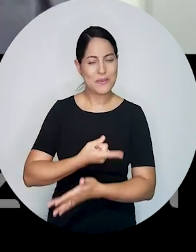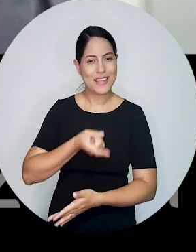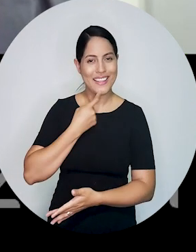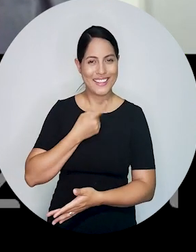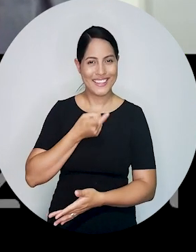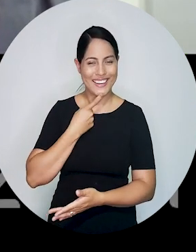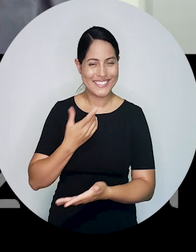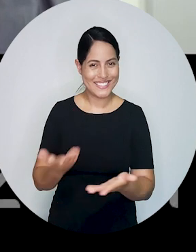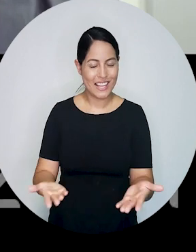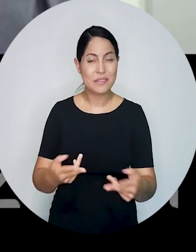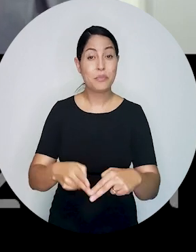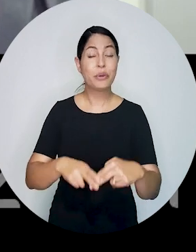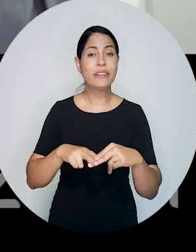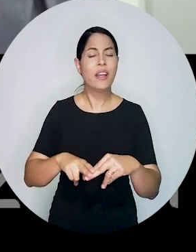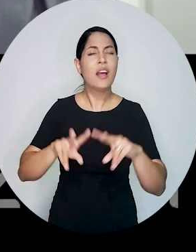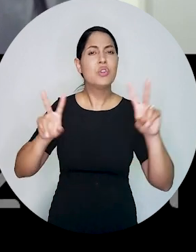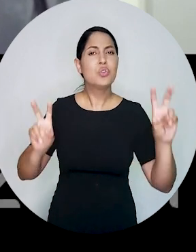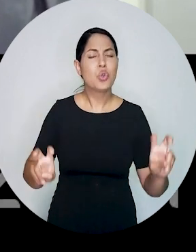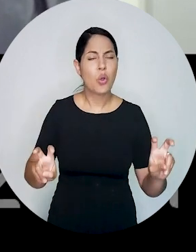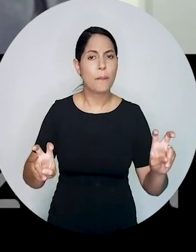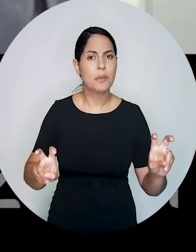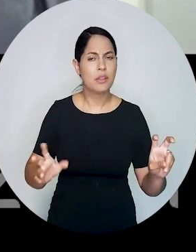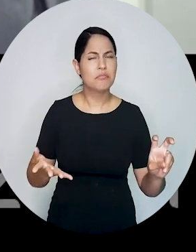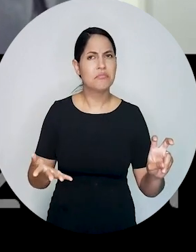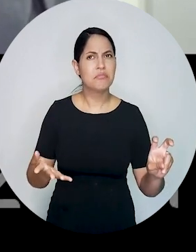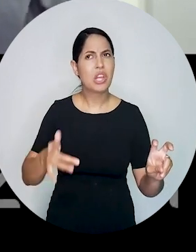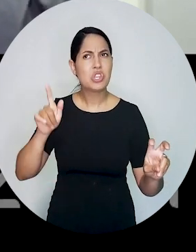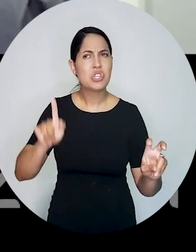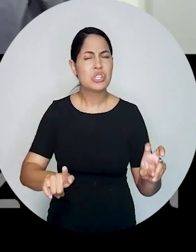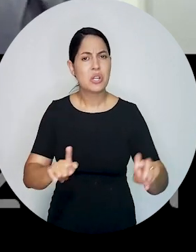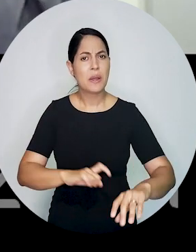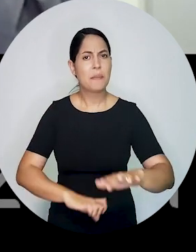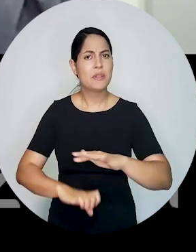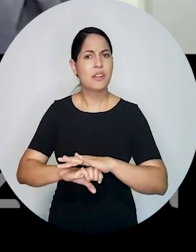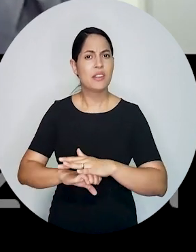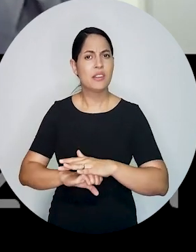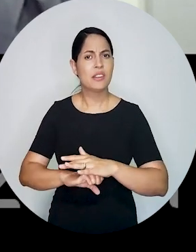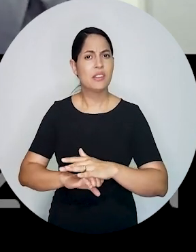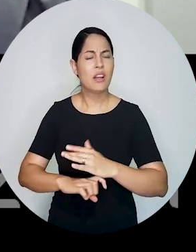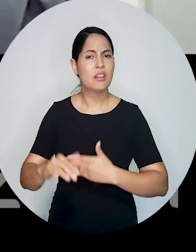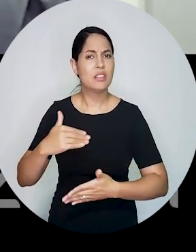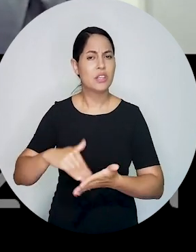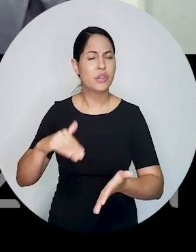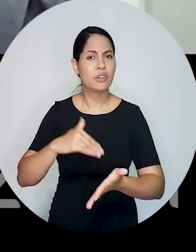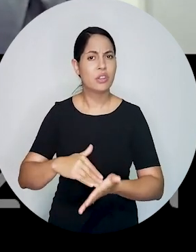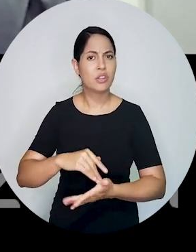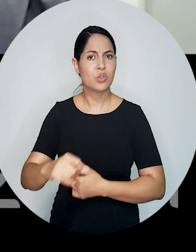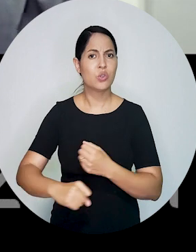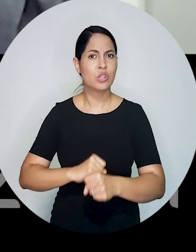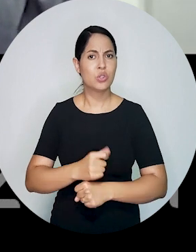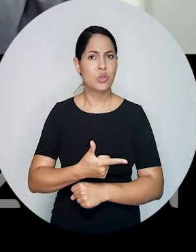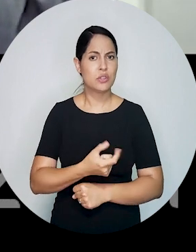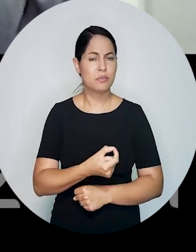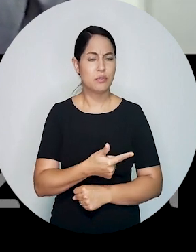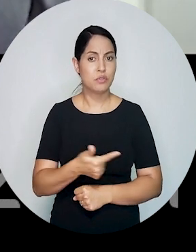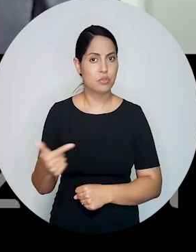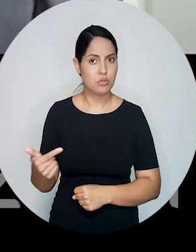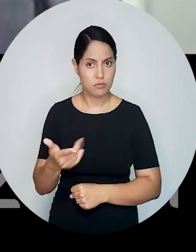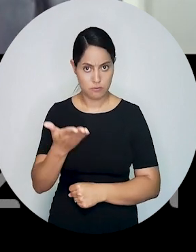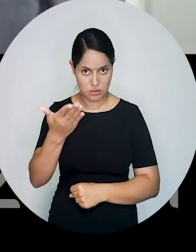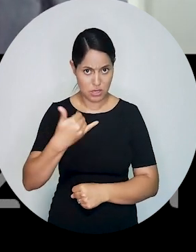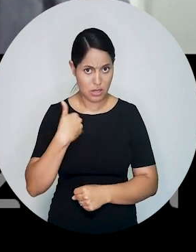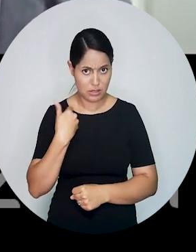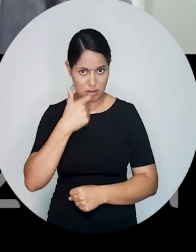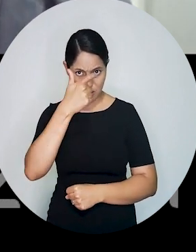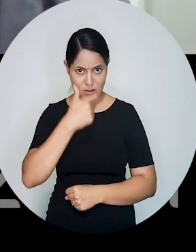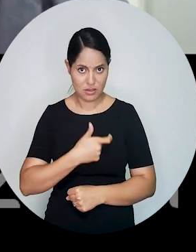delongas, engraçado essa pergunta, né? Gestão empresarial para um escritório de advocacia. 2022, meus